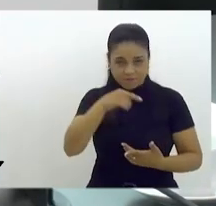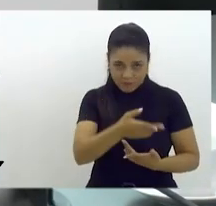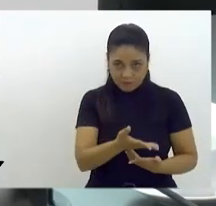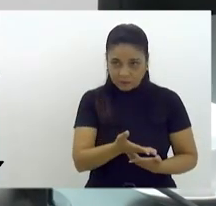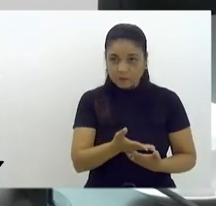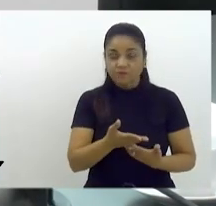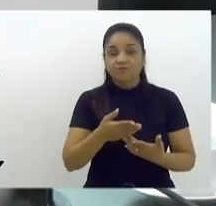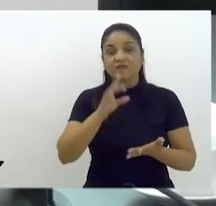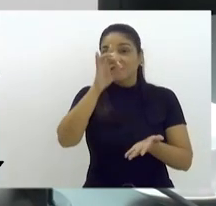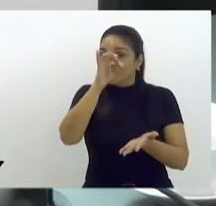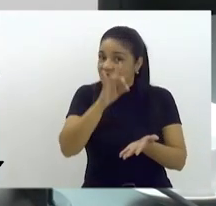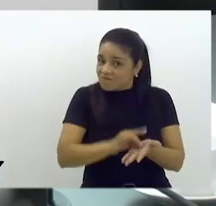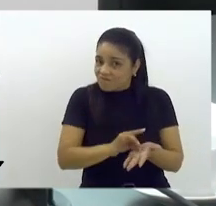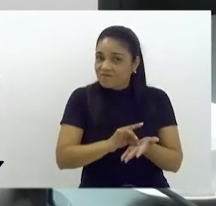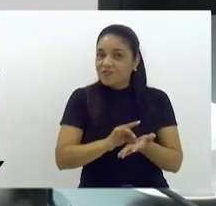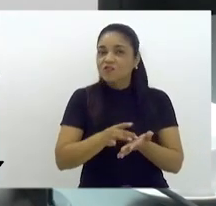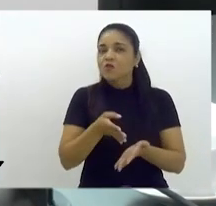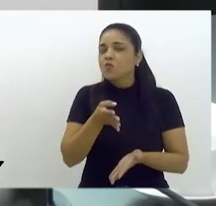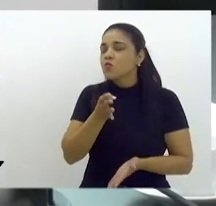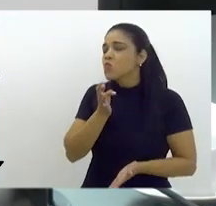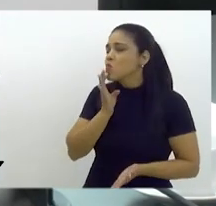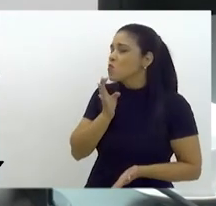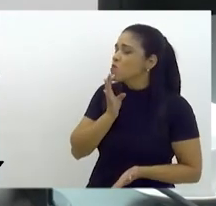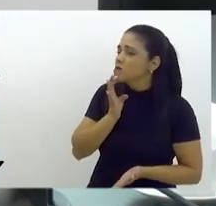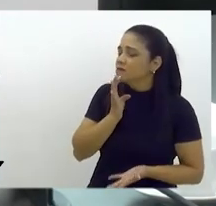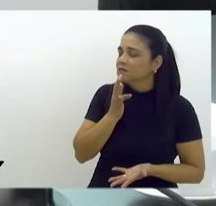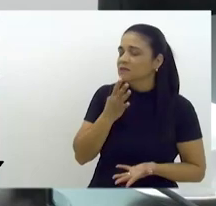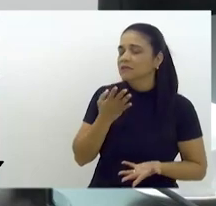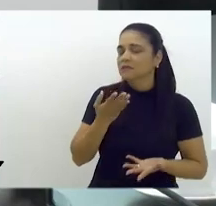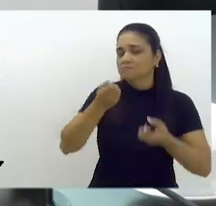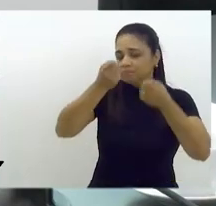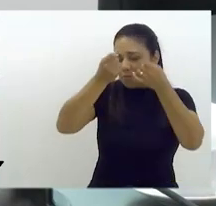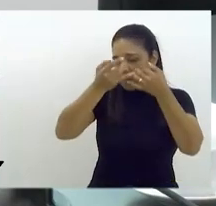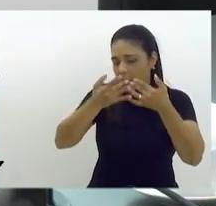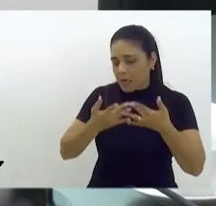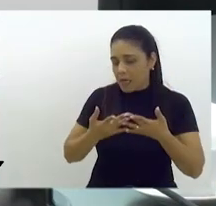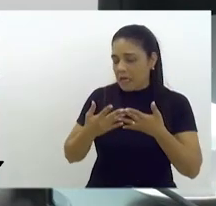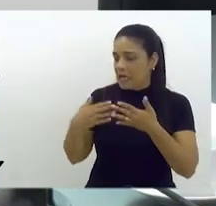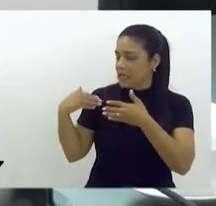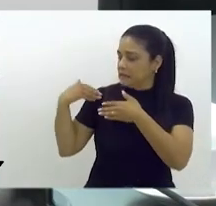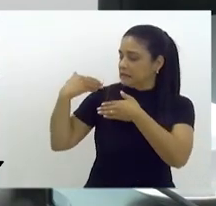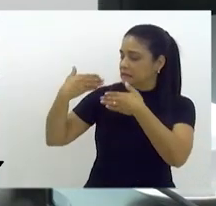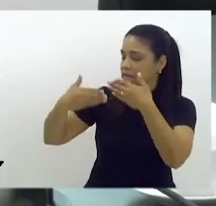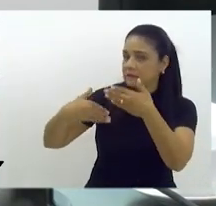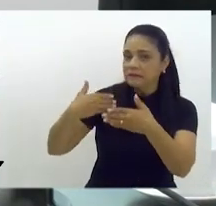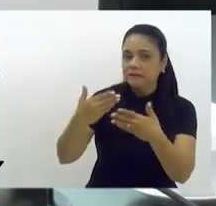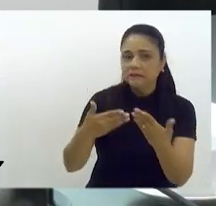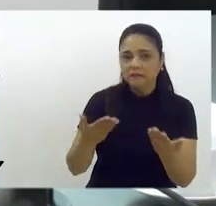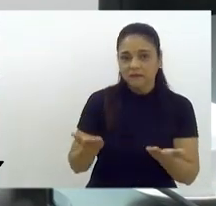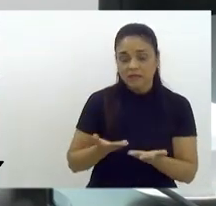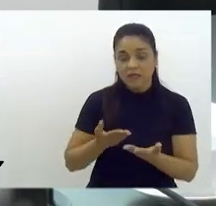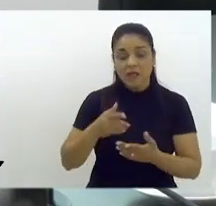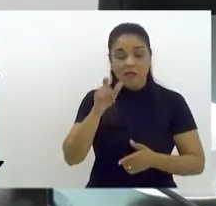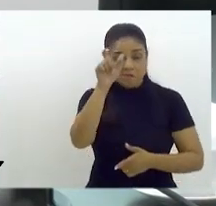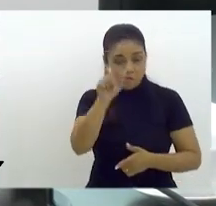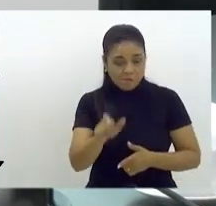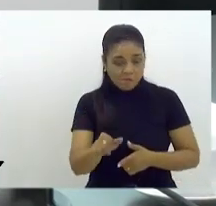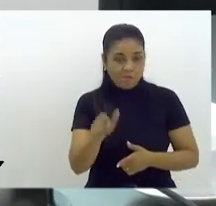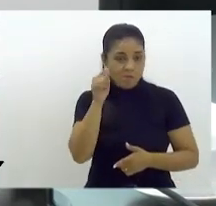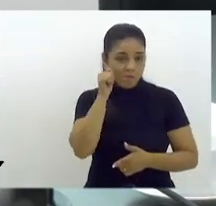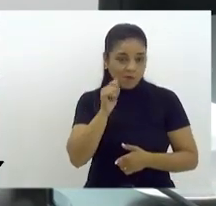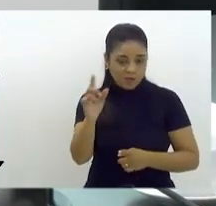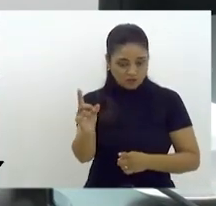é a gente queria conhecer um pouco dessa trajetória né do momento que a mulher chega na